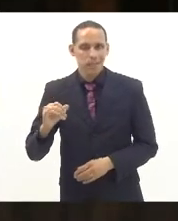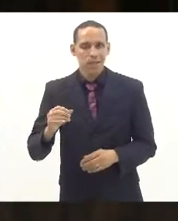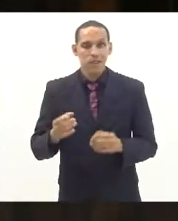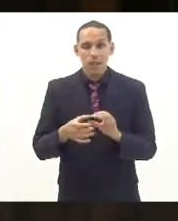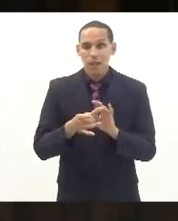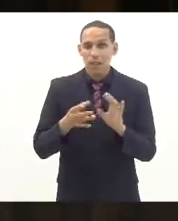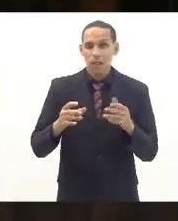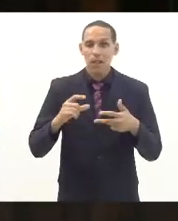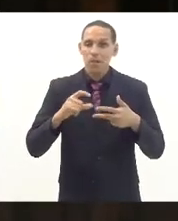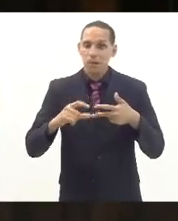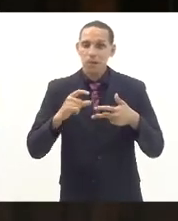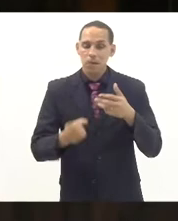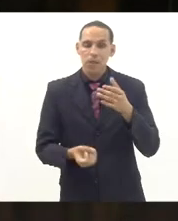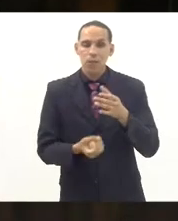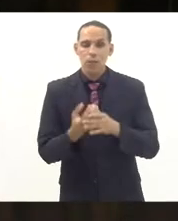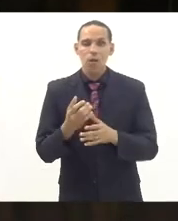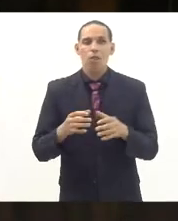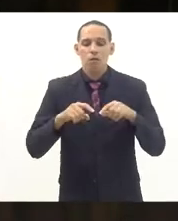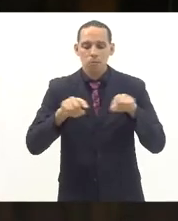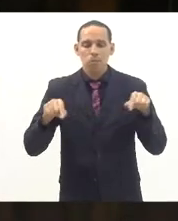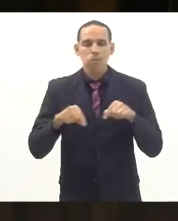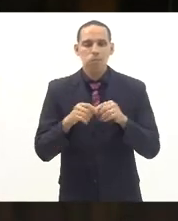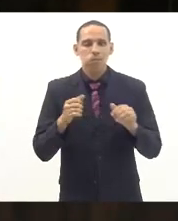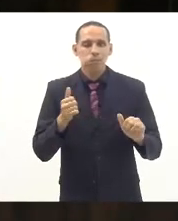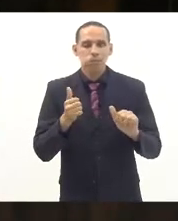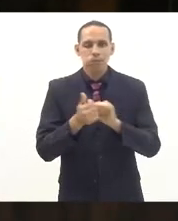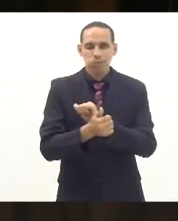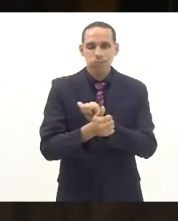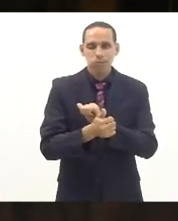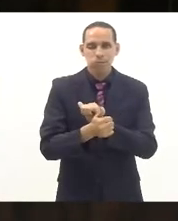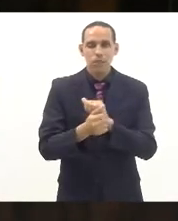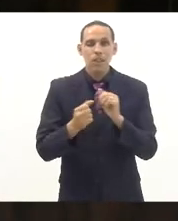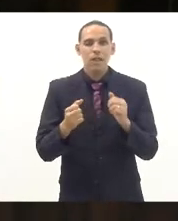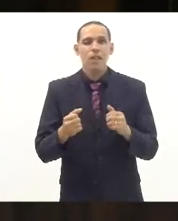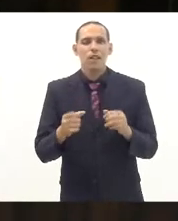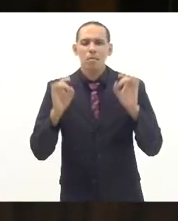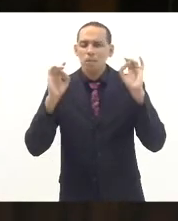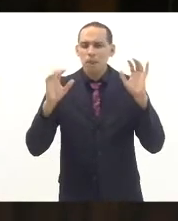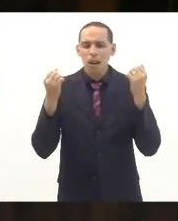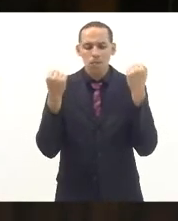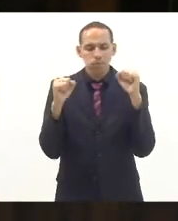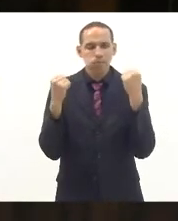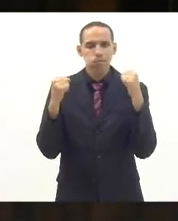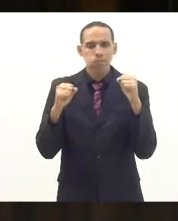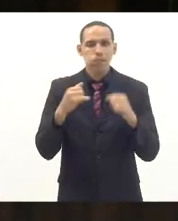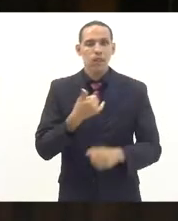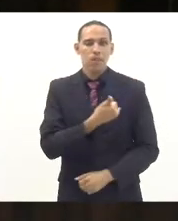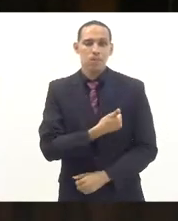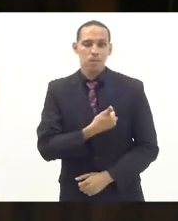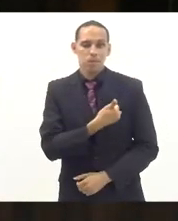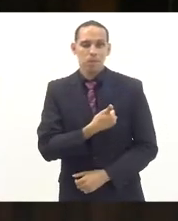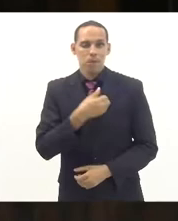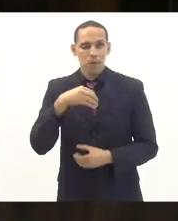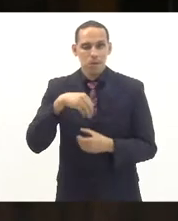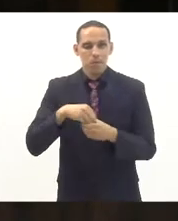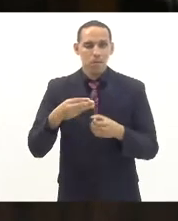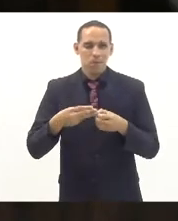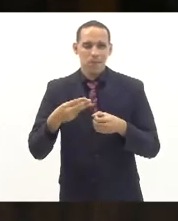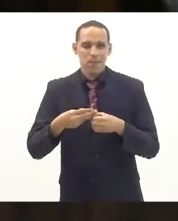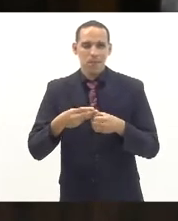a construir um centro esportivos centro especializado em reabilitação no município de São João de Meriti